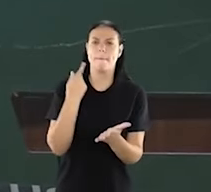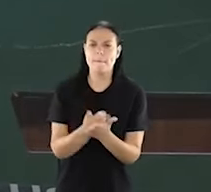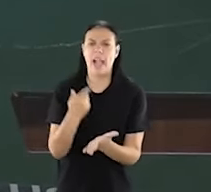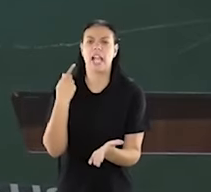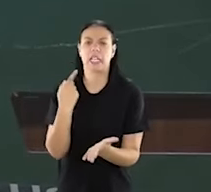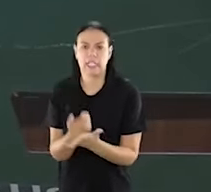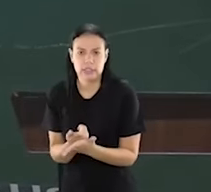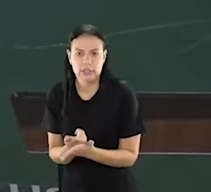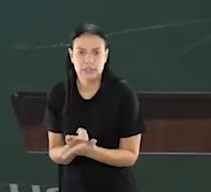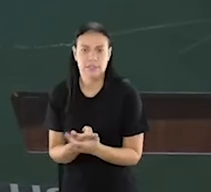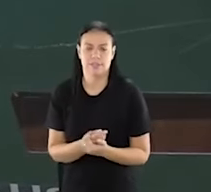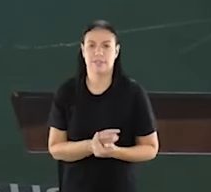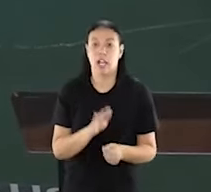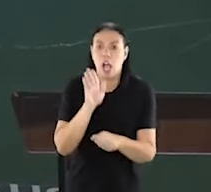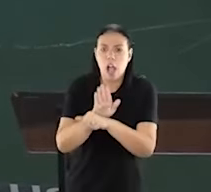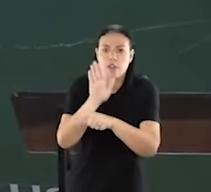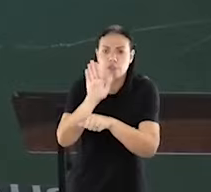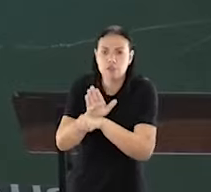financeiramente.